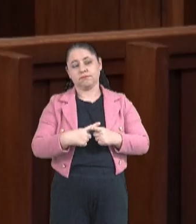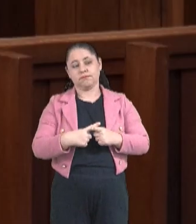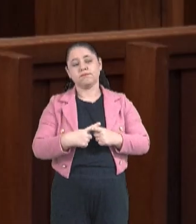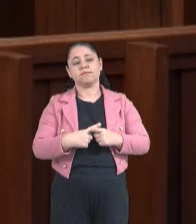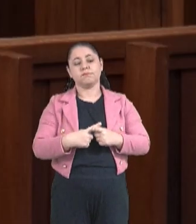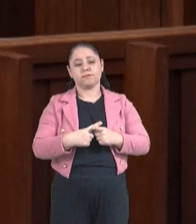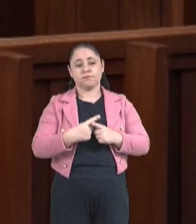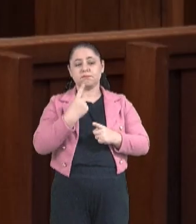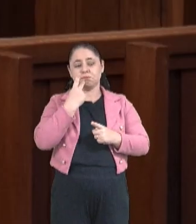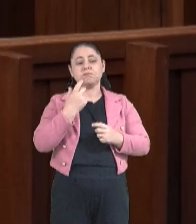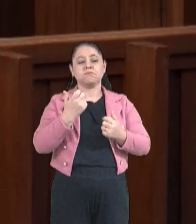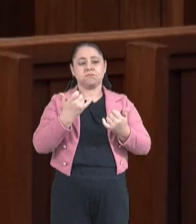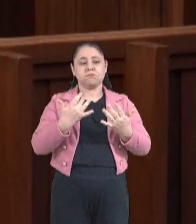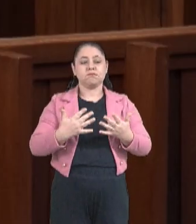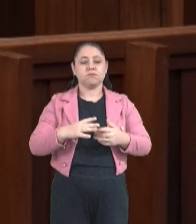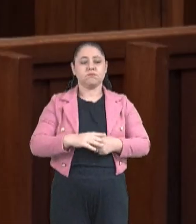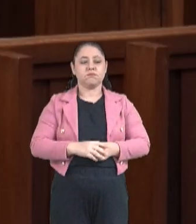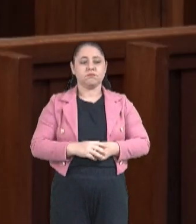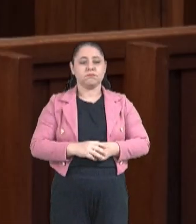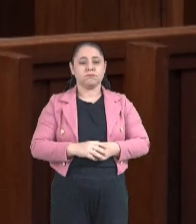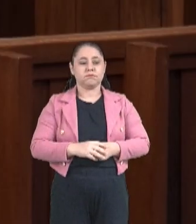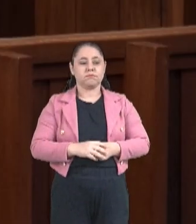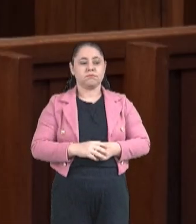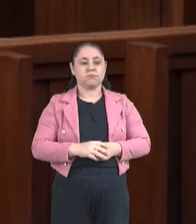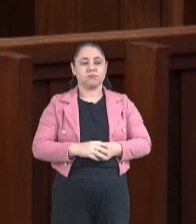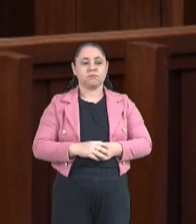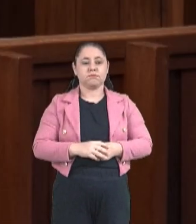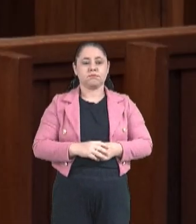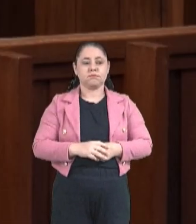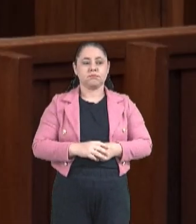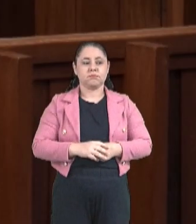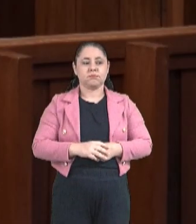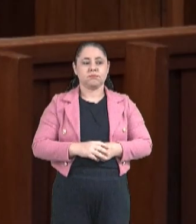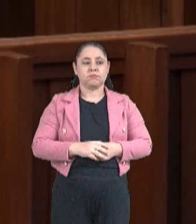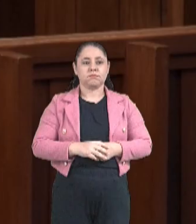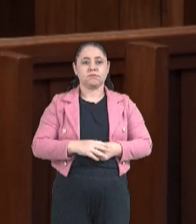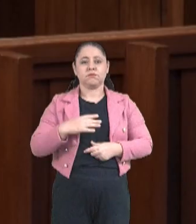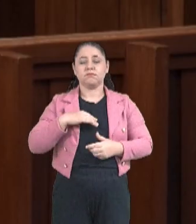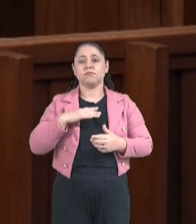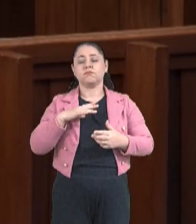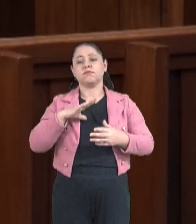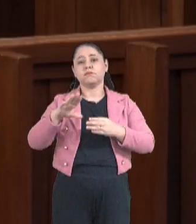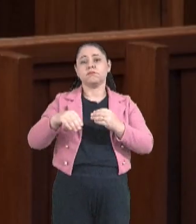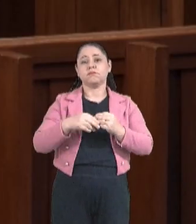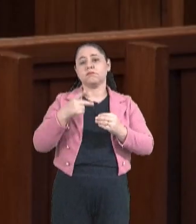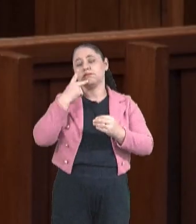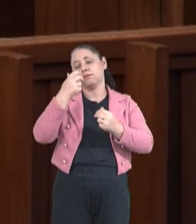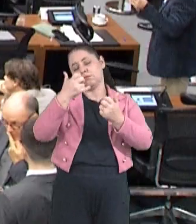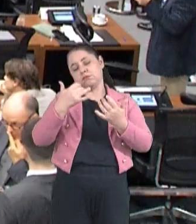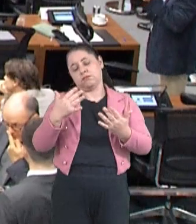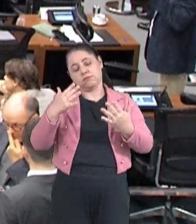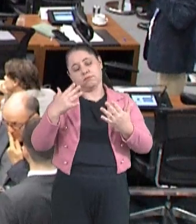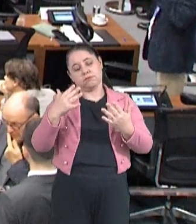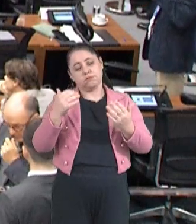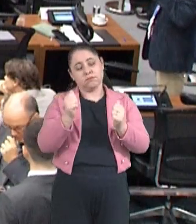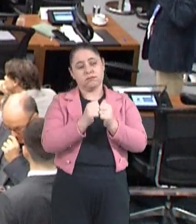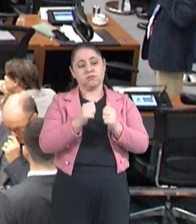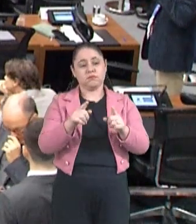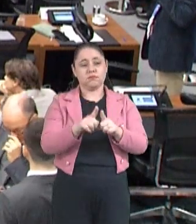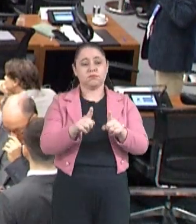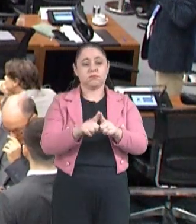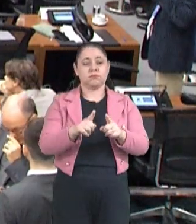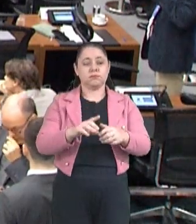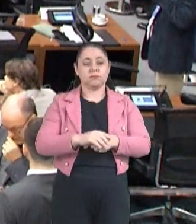a parte de Vossa Excelência, veio complementar a nossa fala. Eu quero